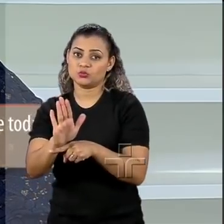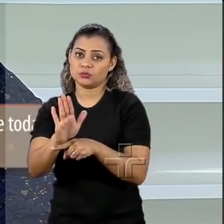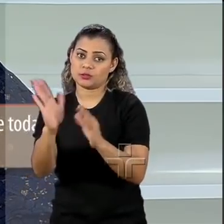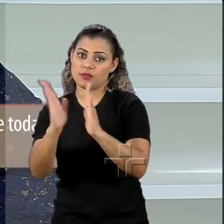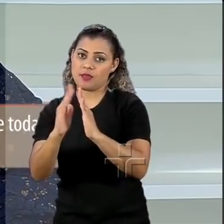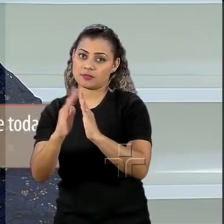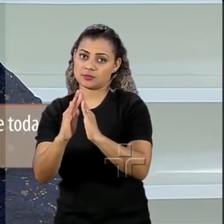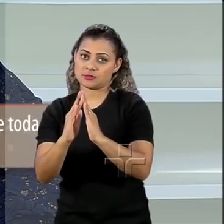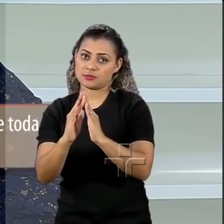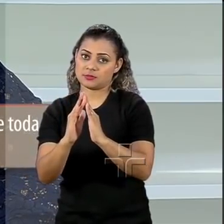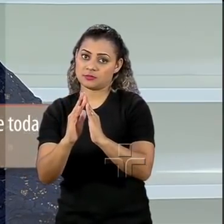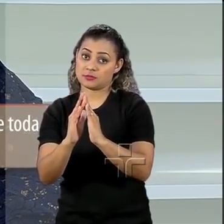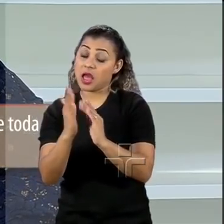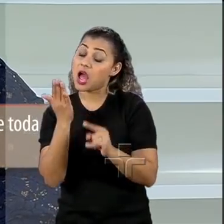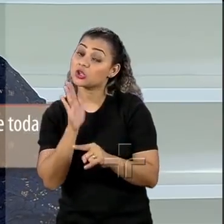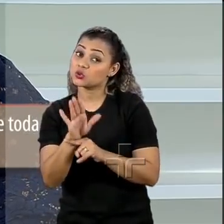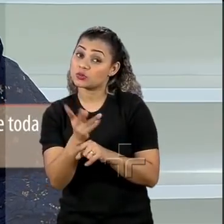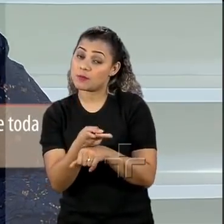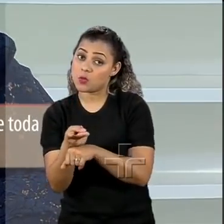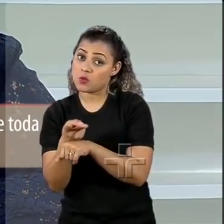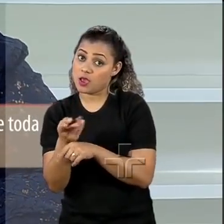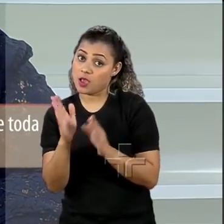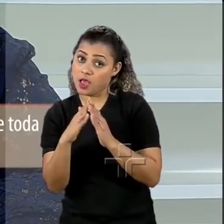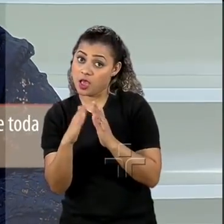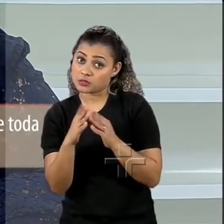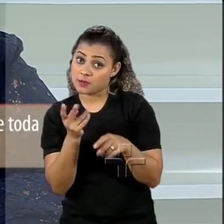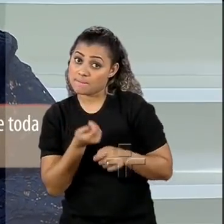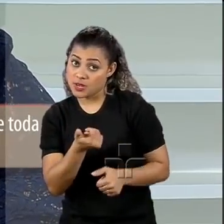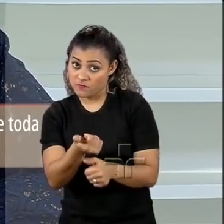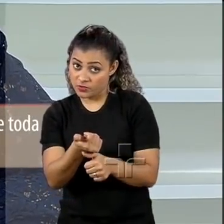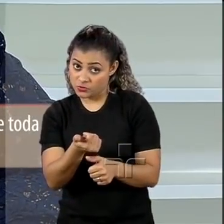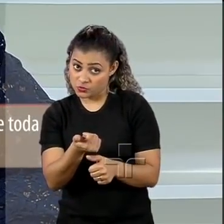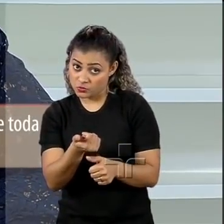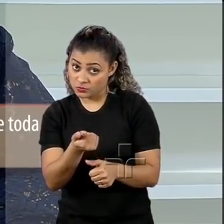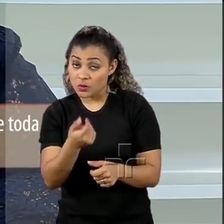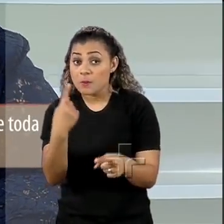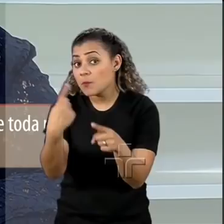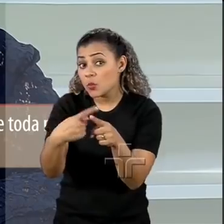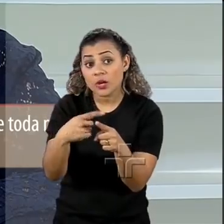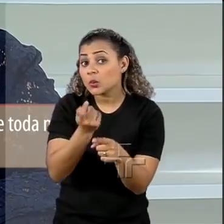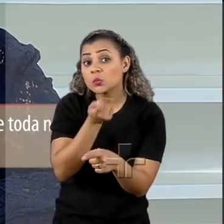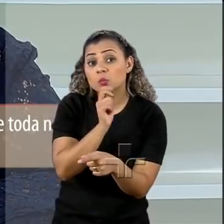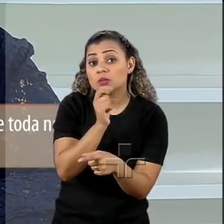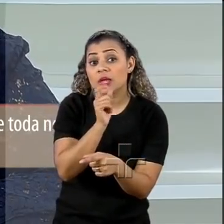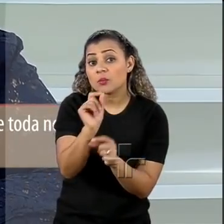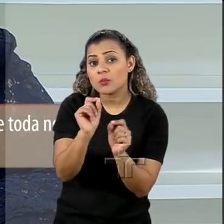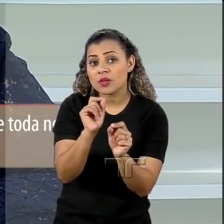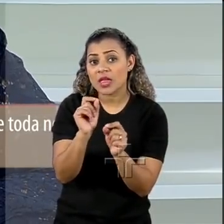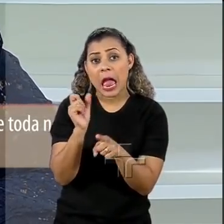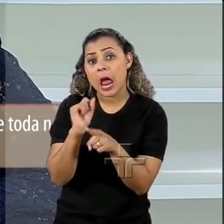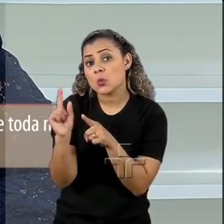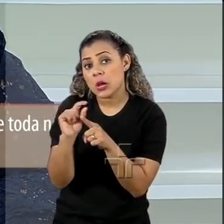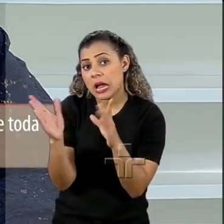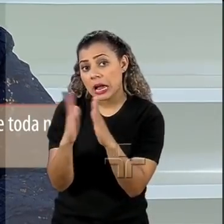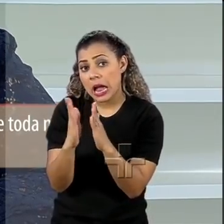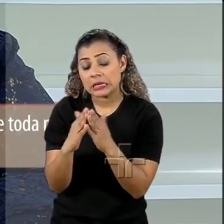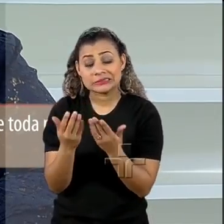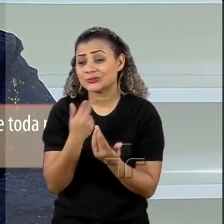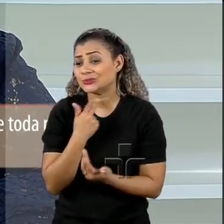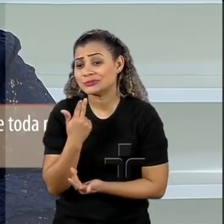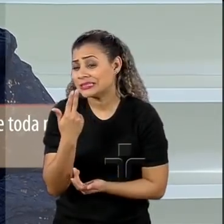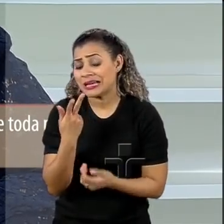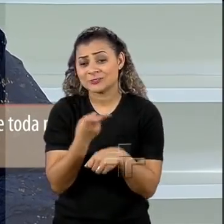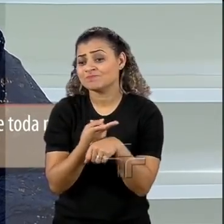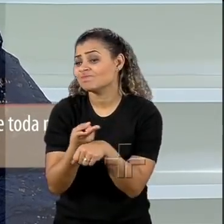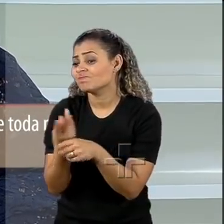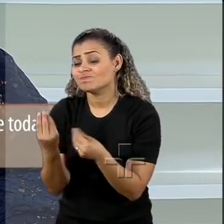oficiais, onde o juiz se coloca, porque não existe possibilidade de alugar uma casa, não existe